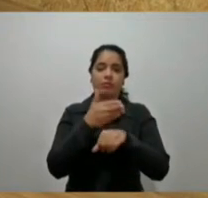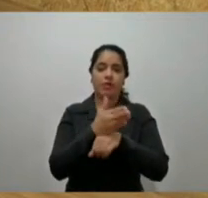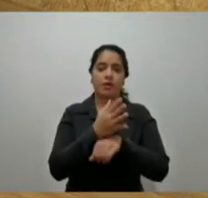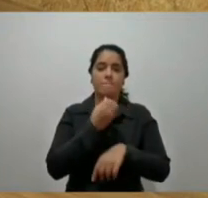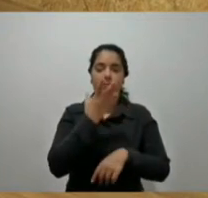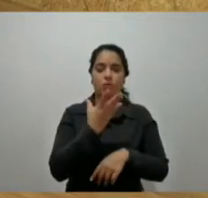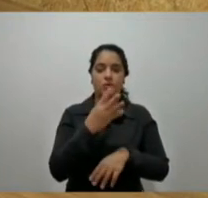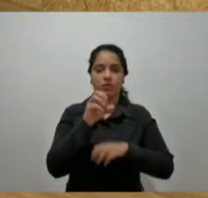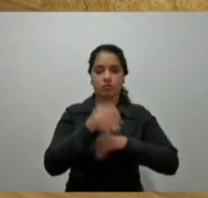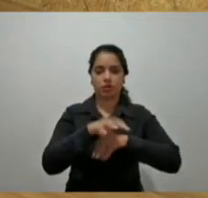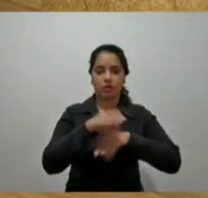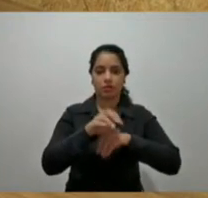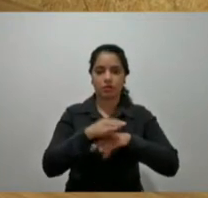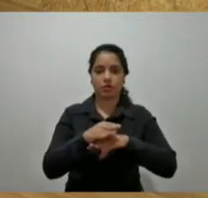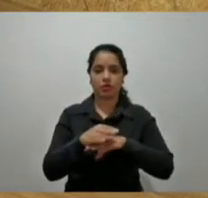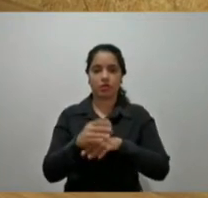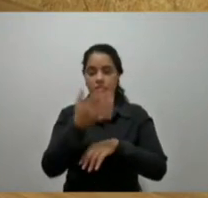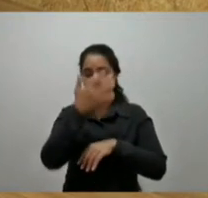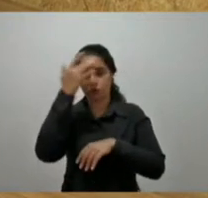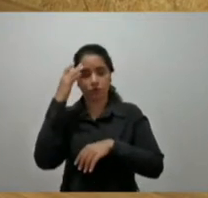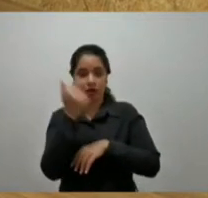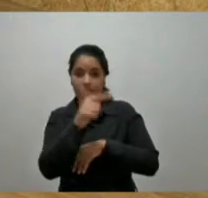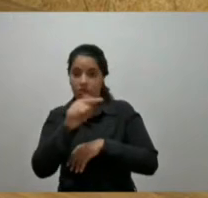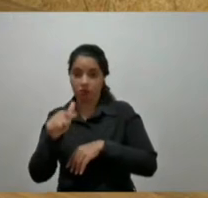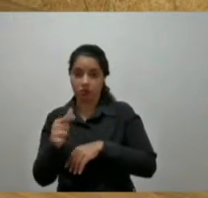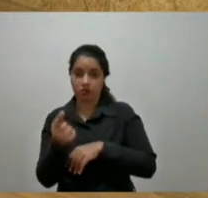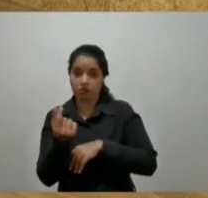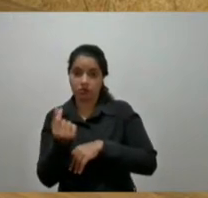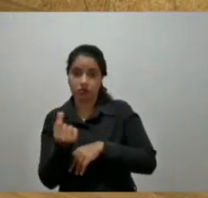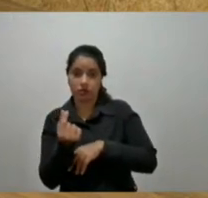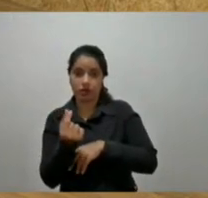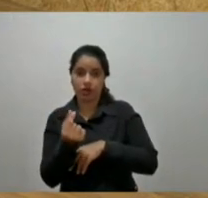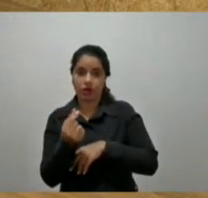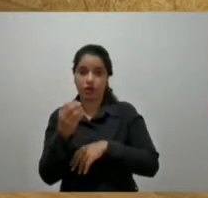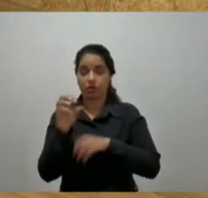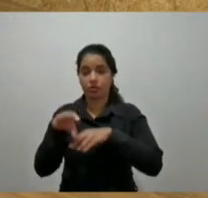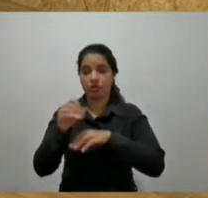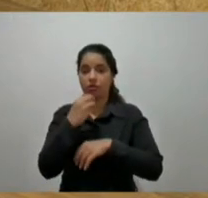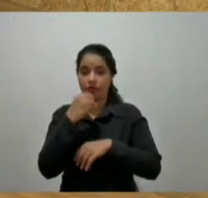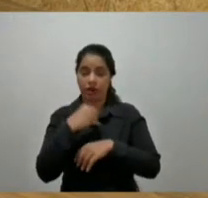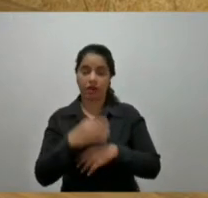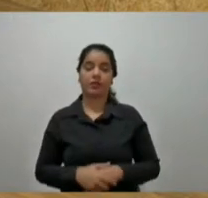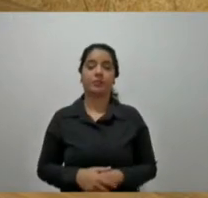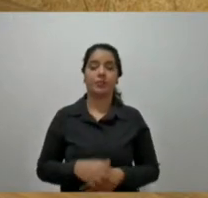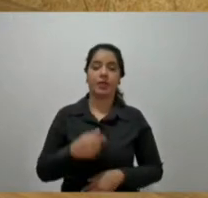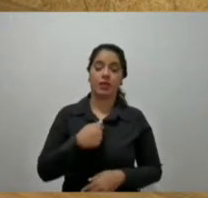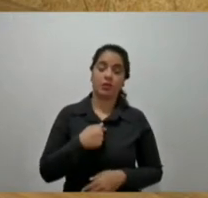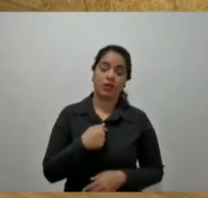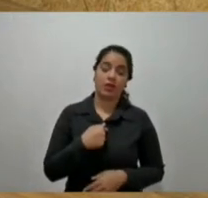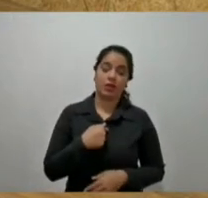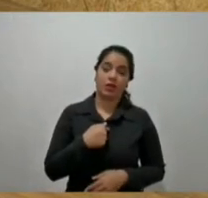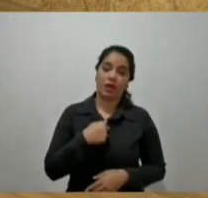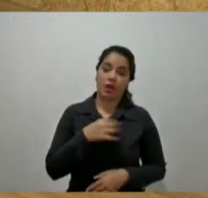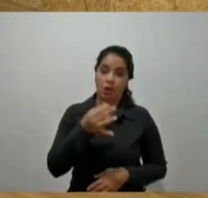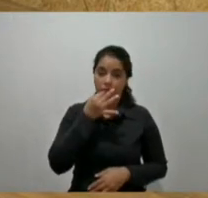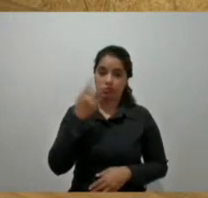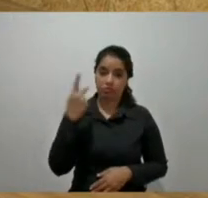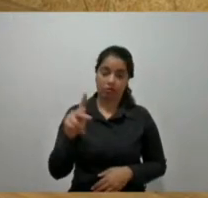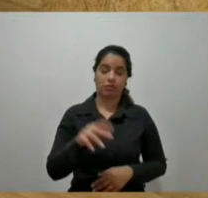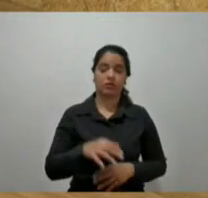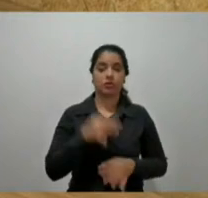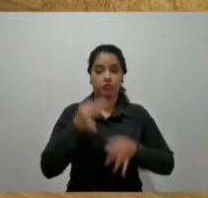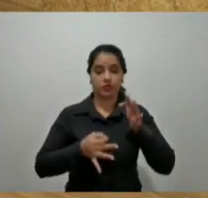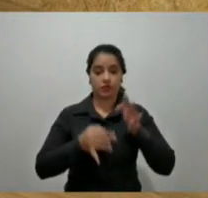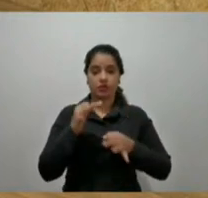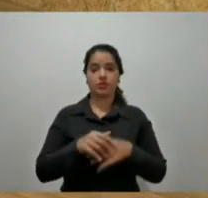né? Esses são os argumentos deles para a gente entender. Eu ainda prefiro o modelo americano, né, de livre mercado, de menos intervenção